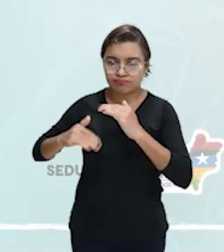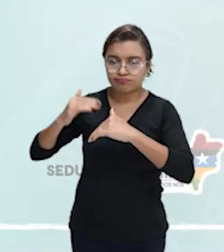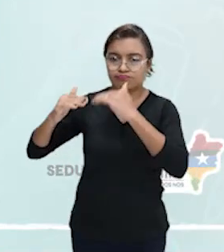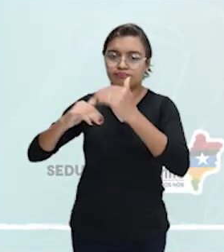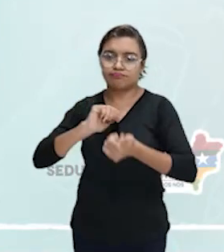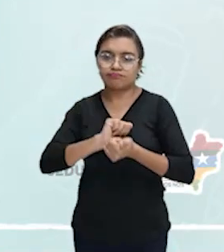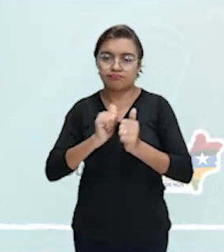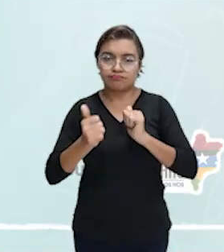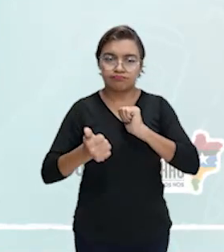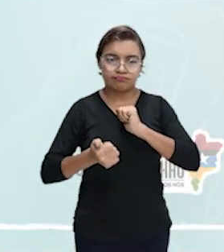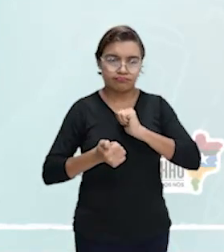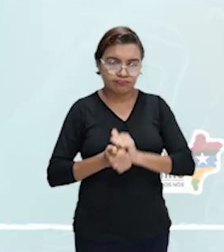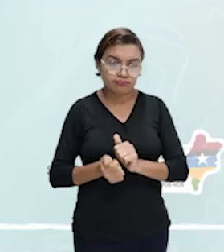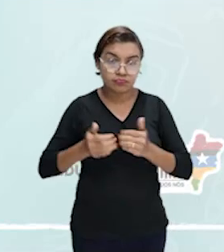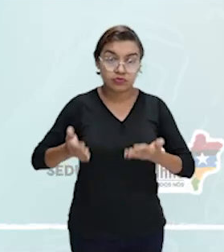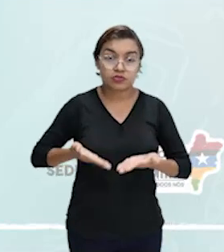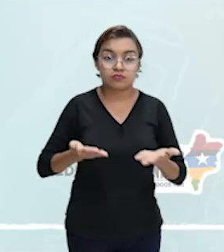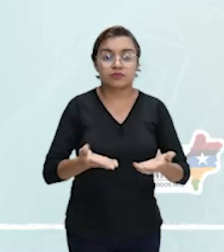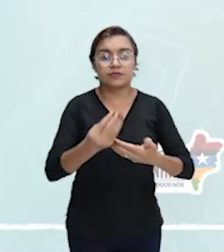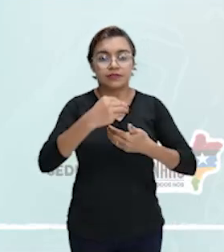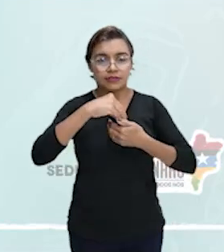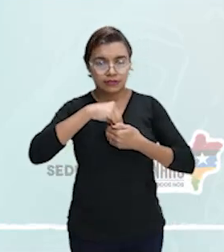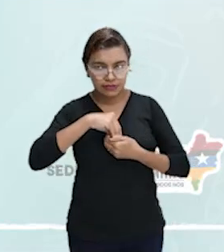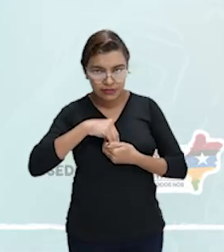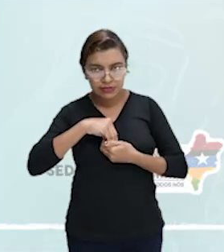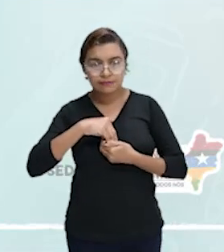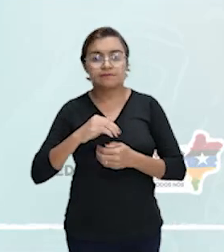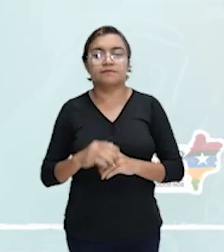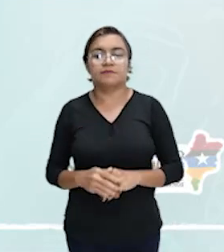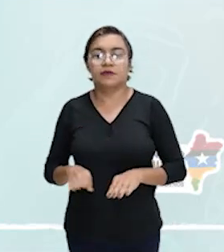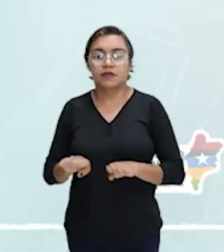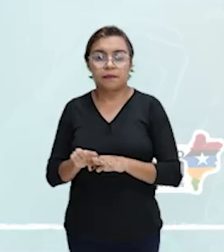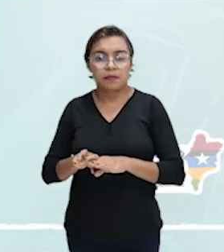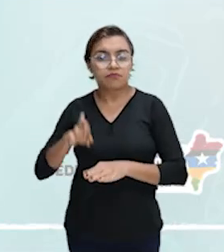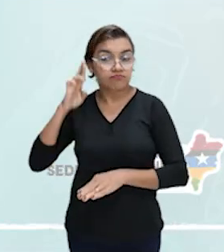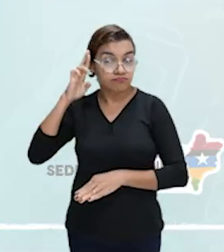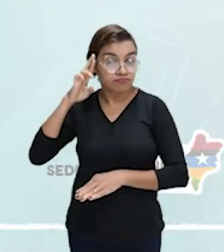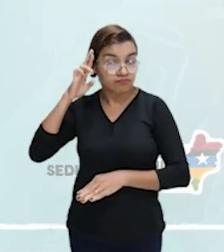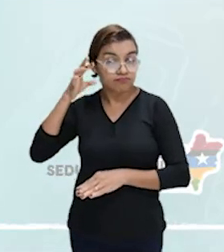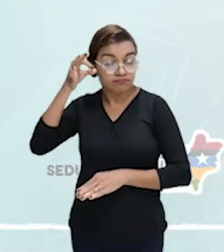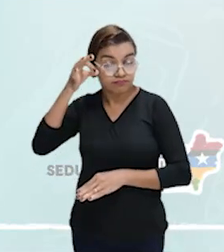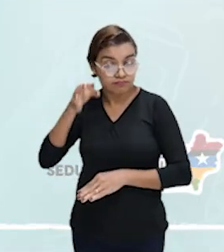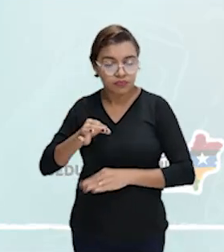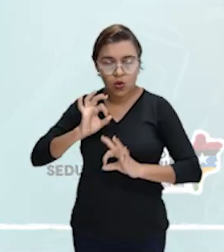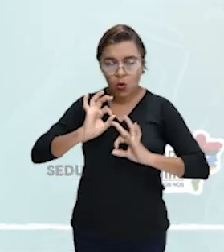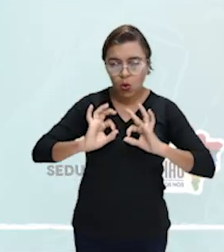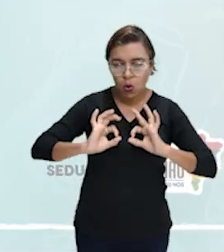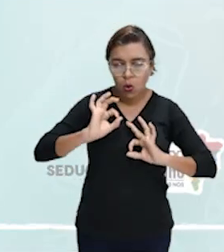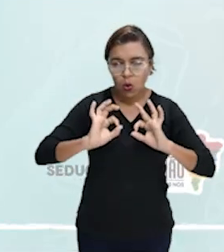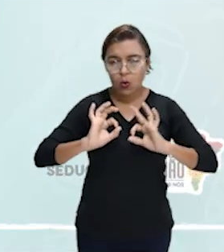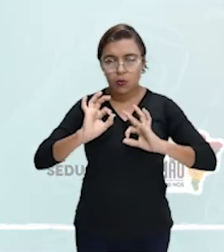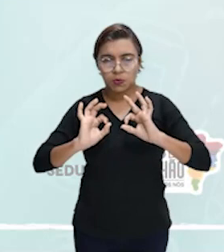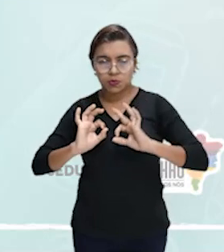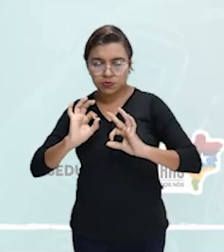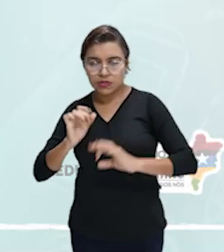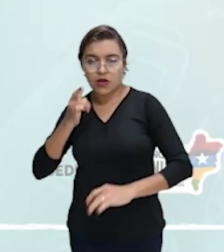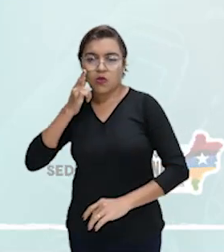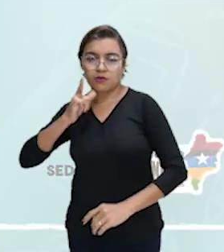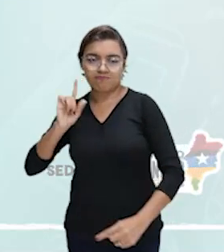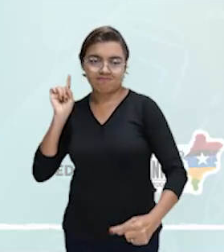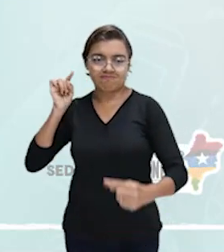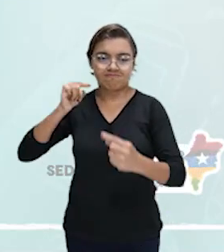de adaptação a estímulos externos, racionalmente organizados para alcançar